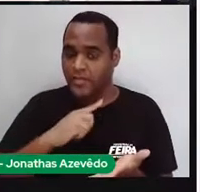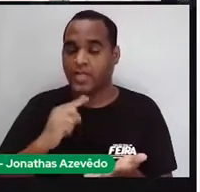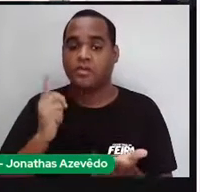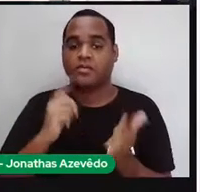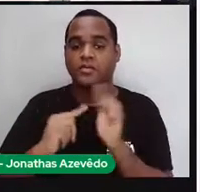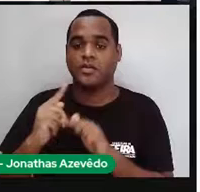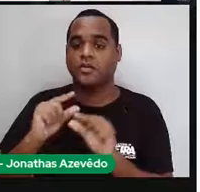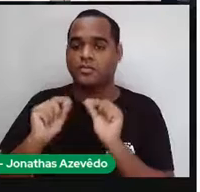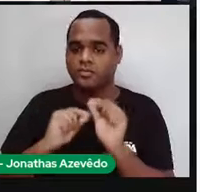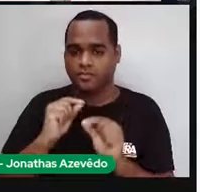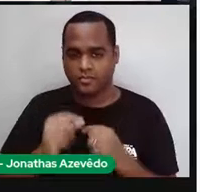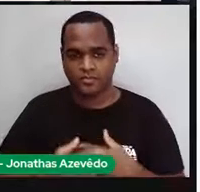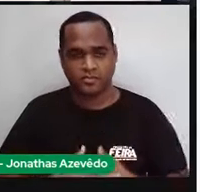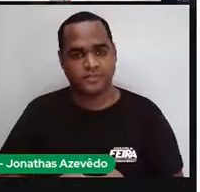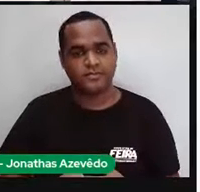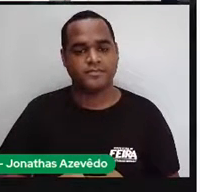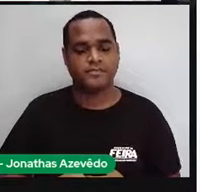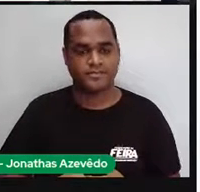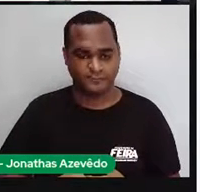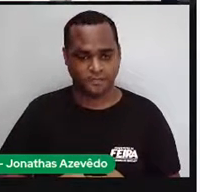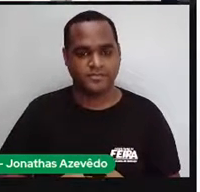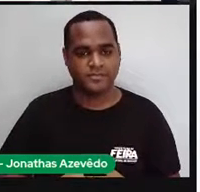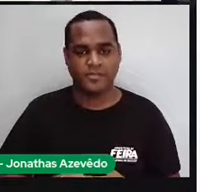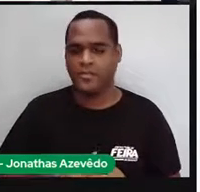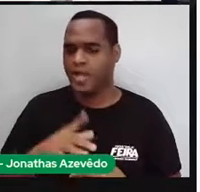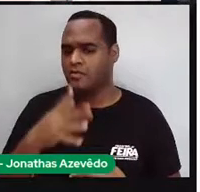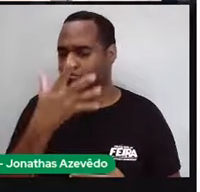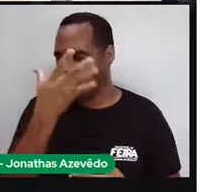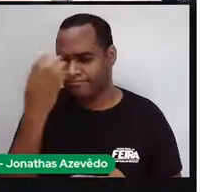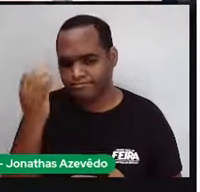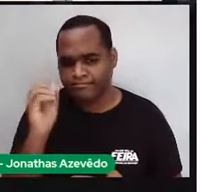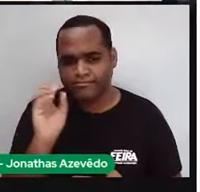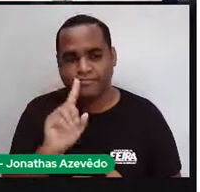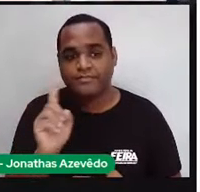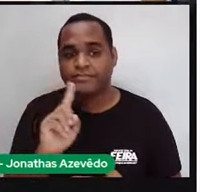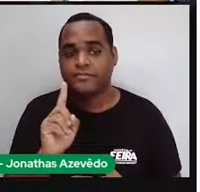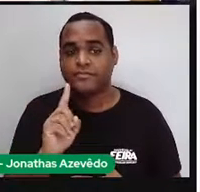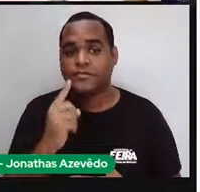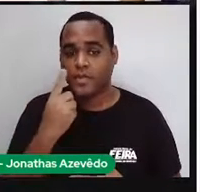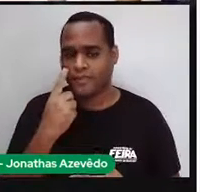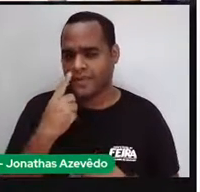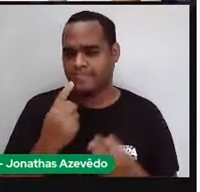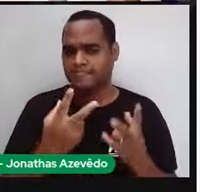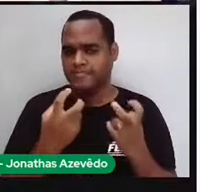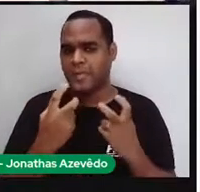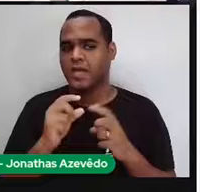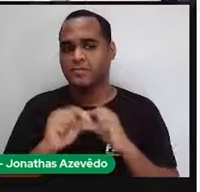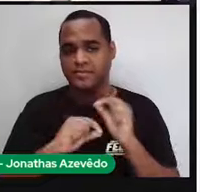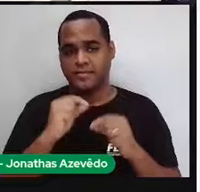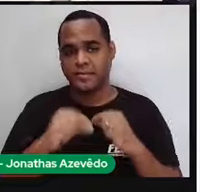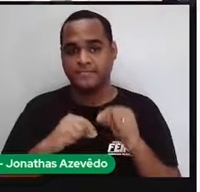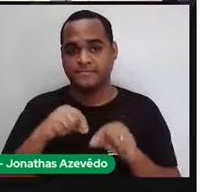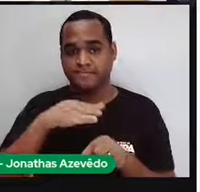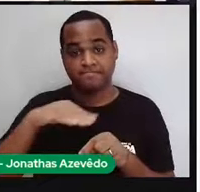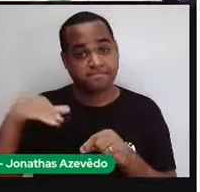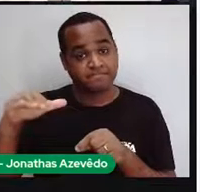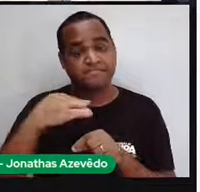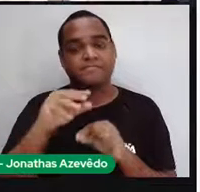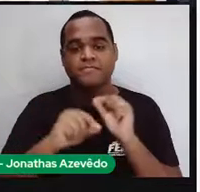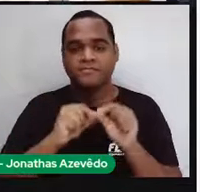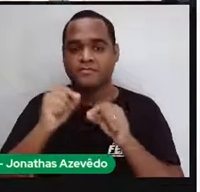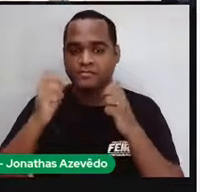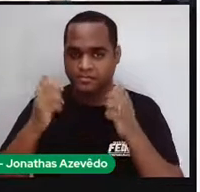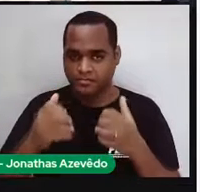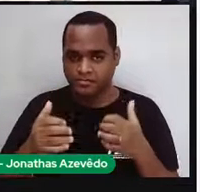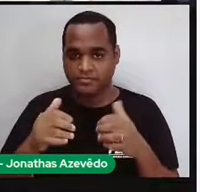superfície Tá bom então para gente não esquecer e pega a visão aqui desse negócio a